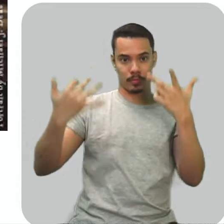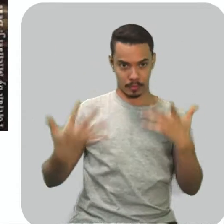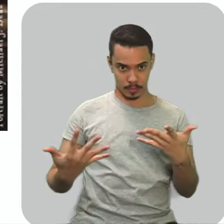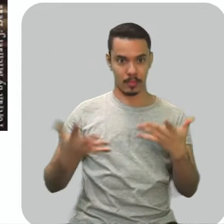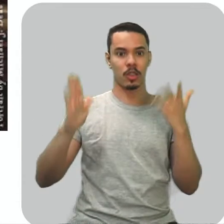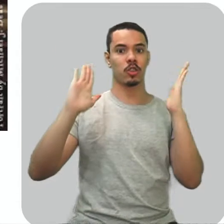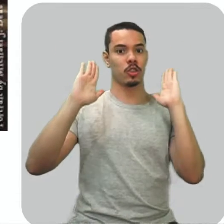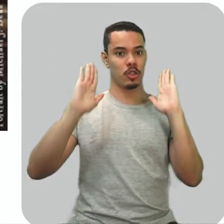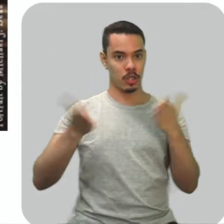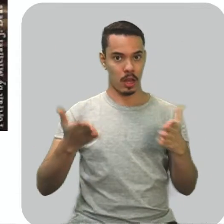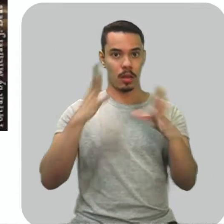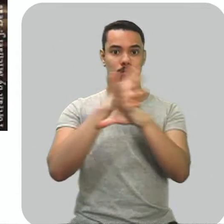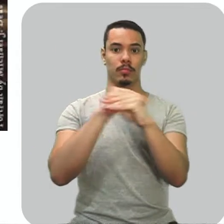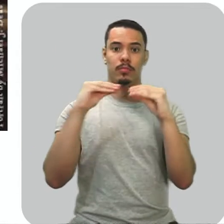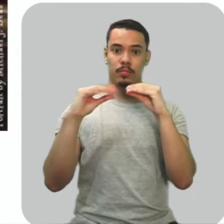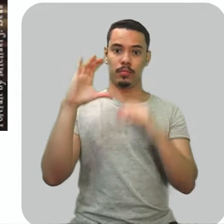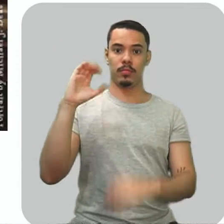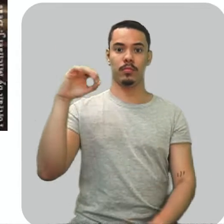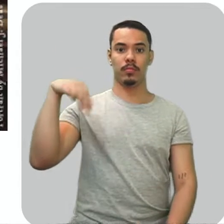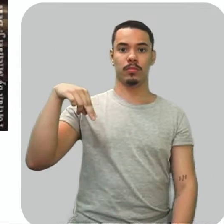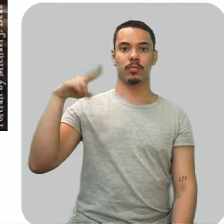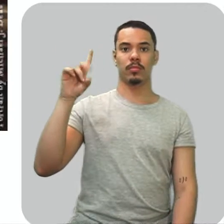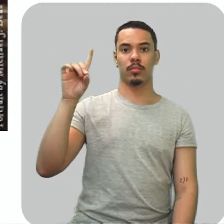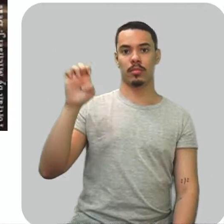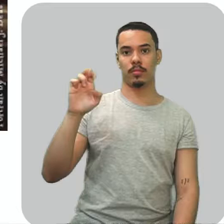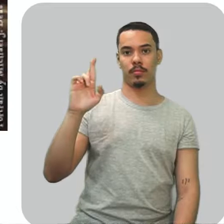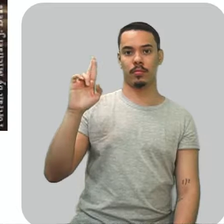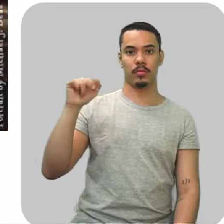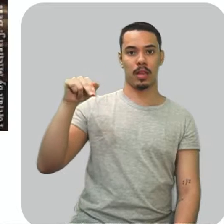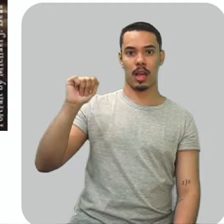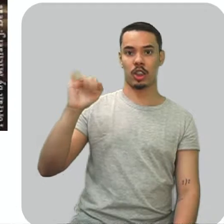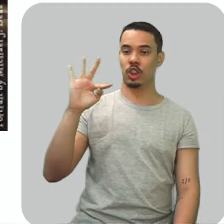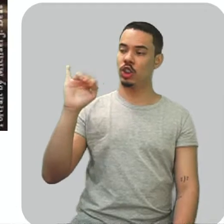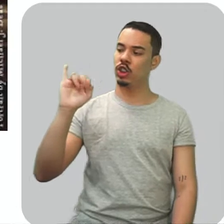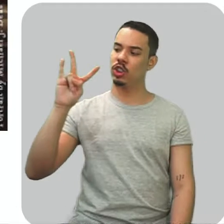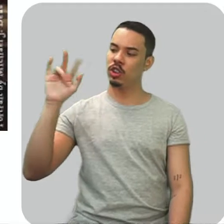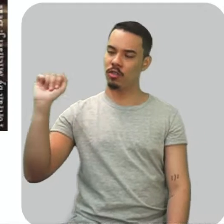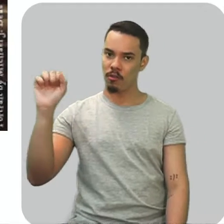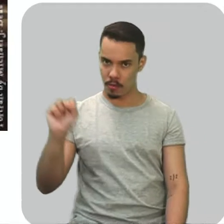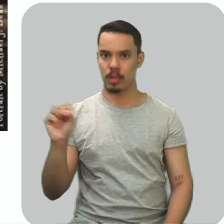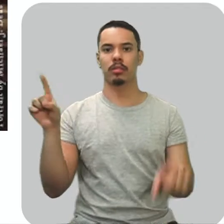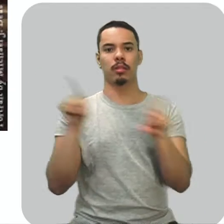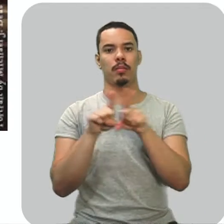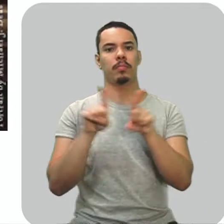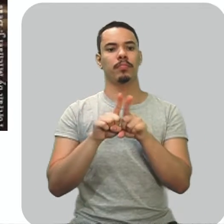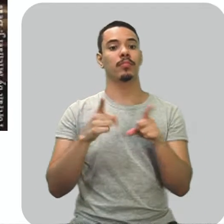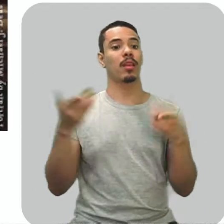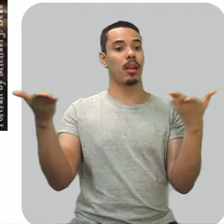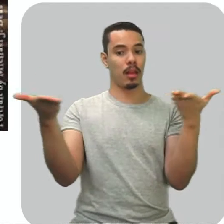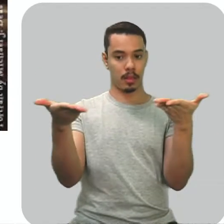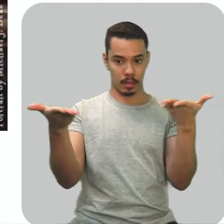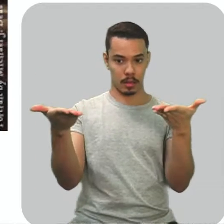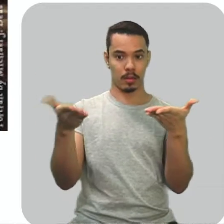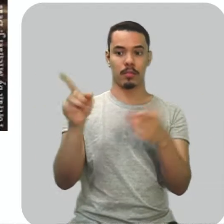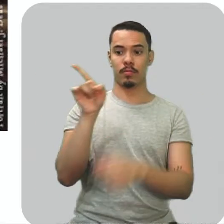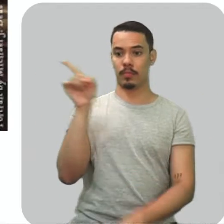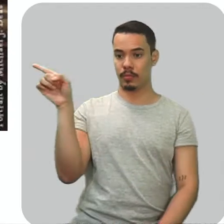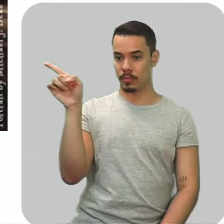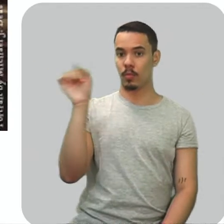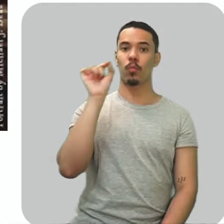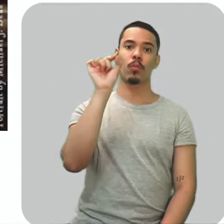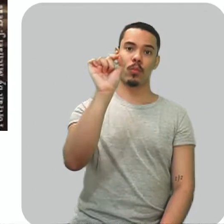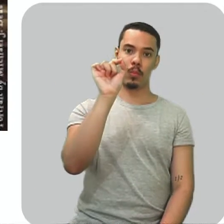coordenadas né coordenativas também que pode vir com essa nomenclatura aí eu trouxe aqui